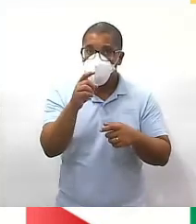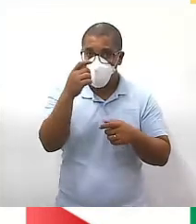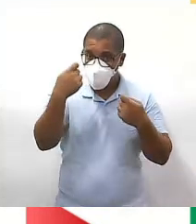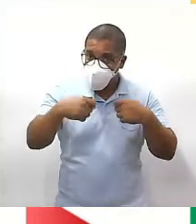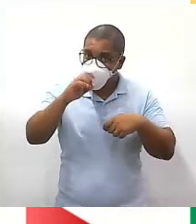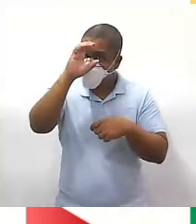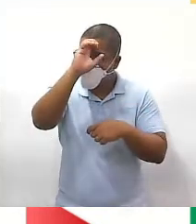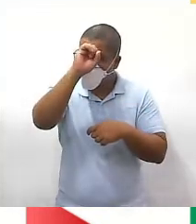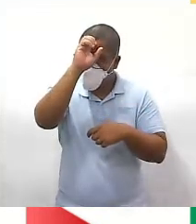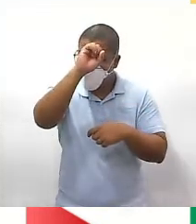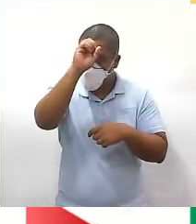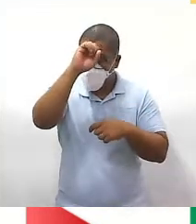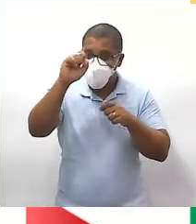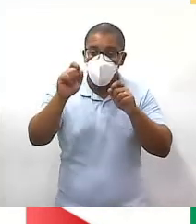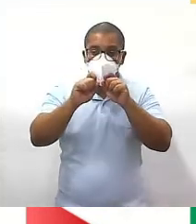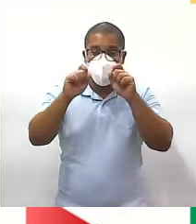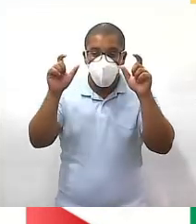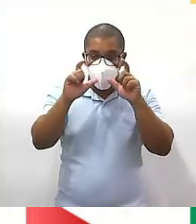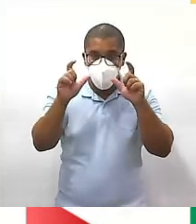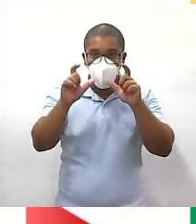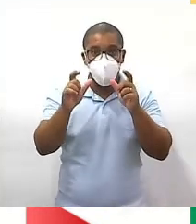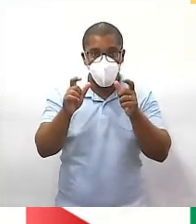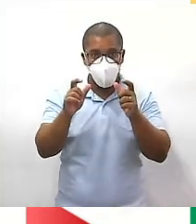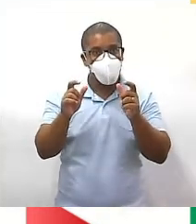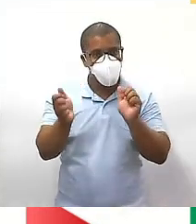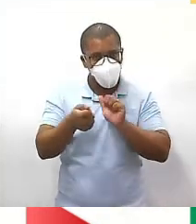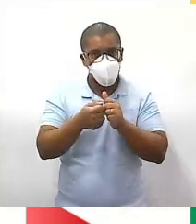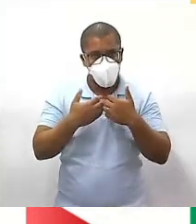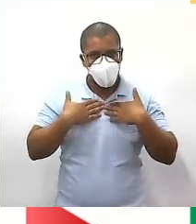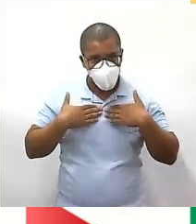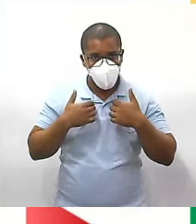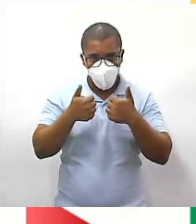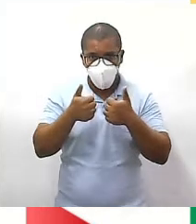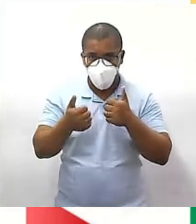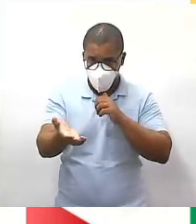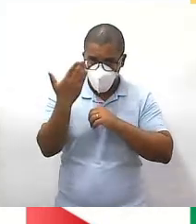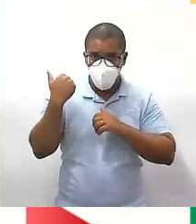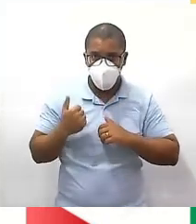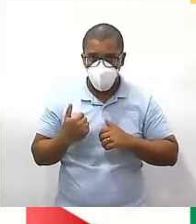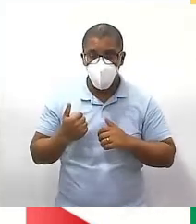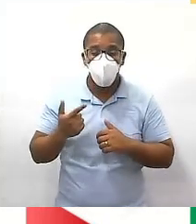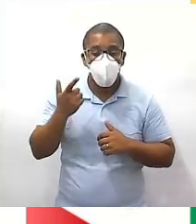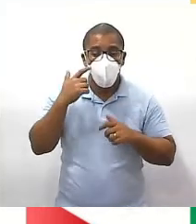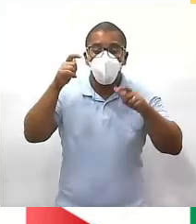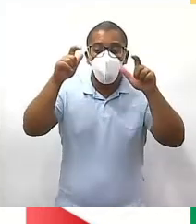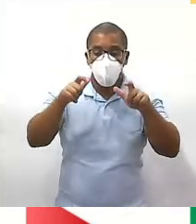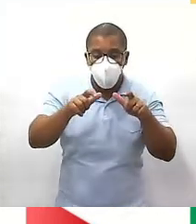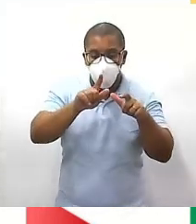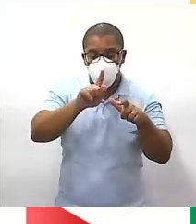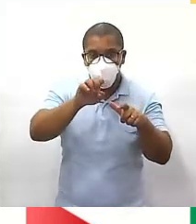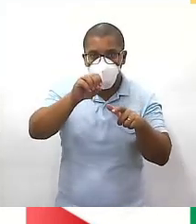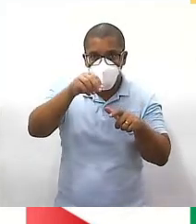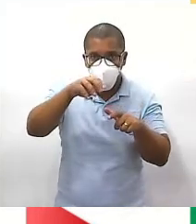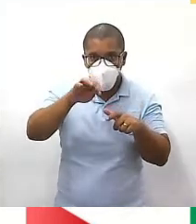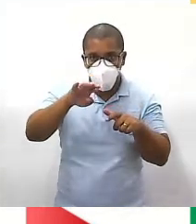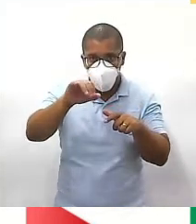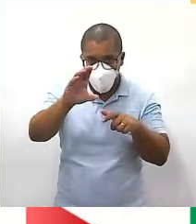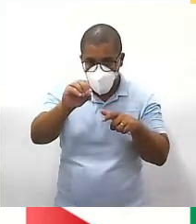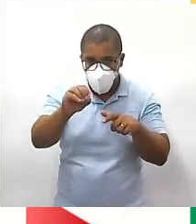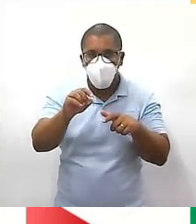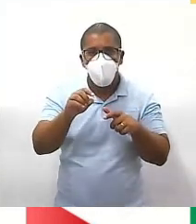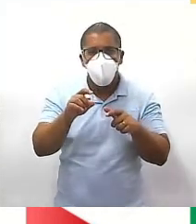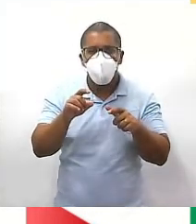muito atenção nesse slide comigo, tá bom? Acompanha devagarinho. Ó, lugar geométrico está